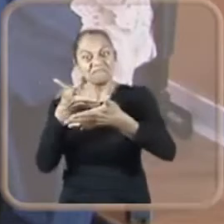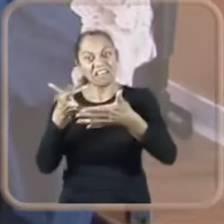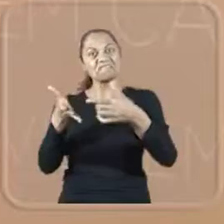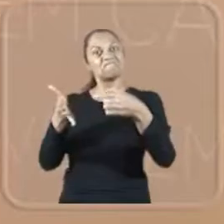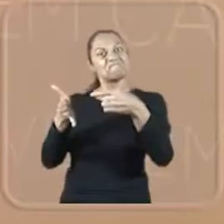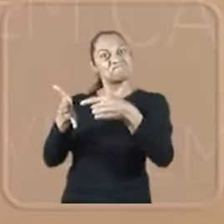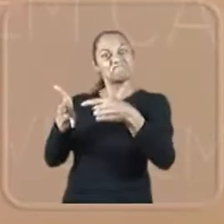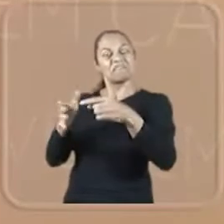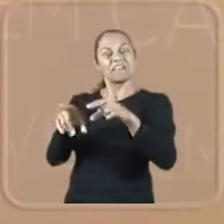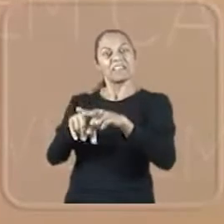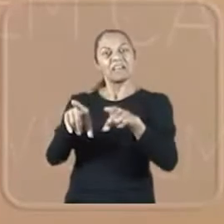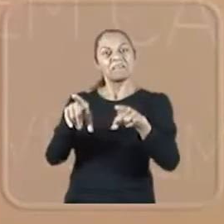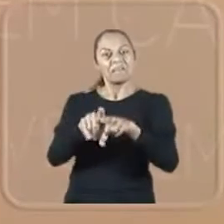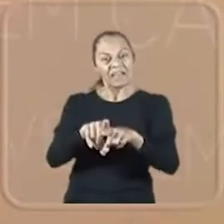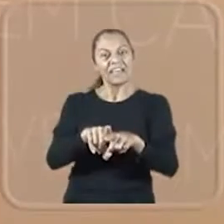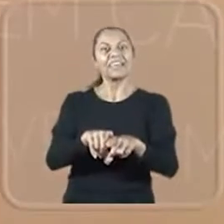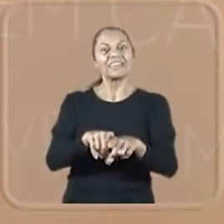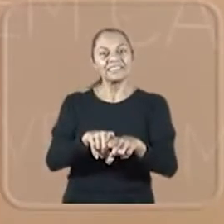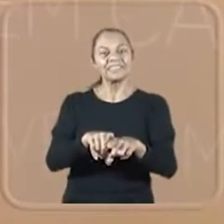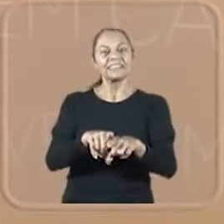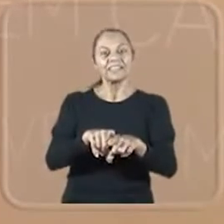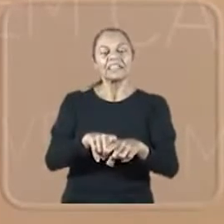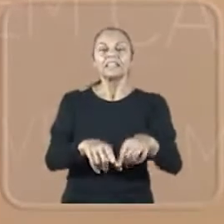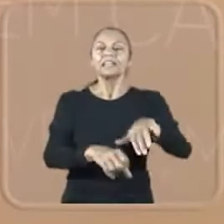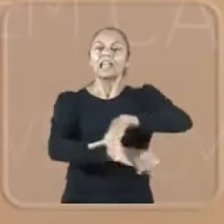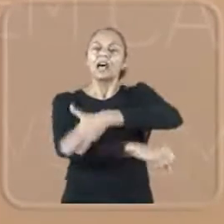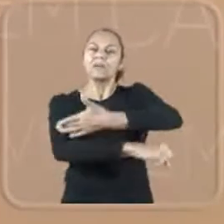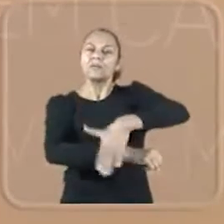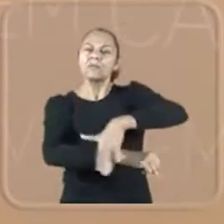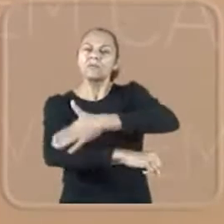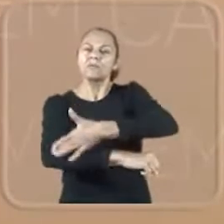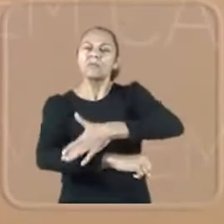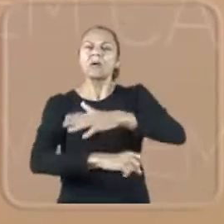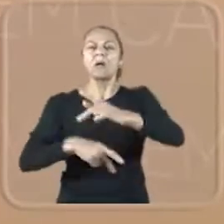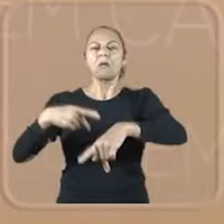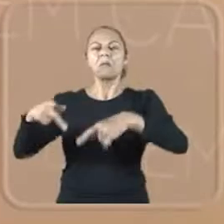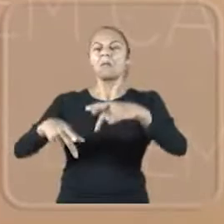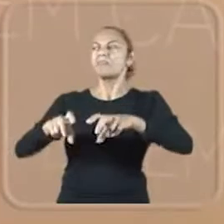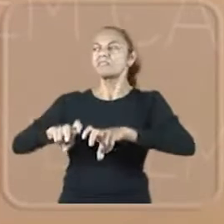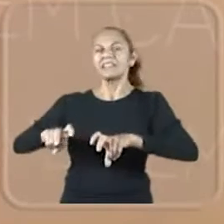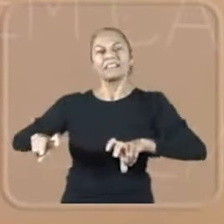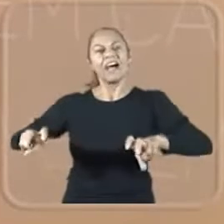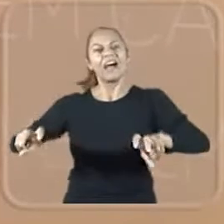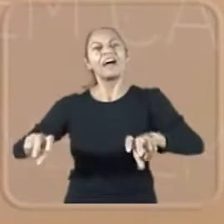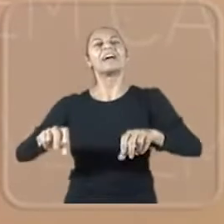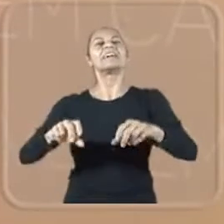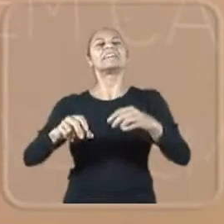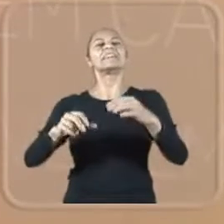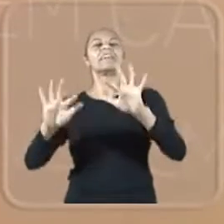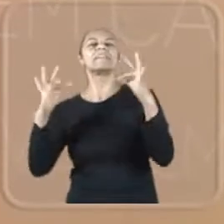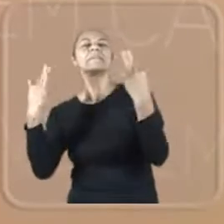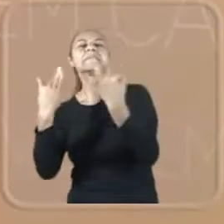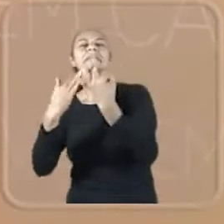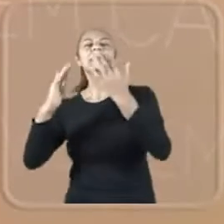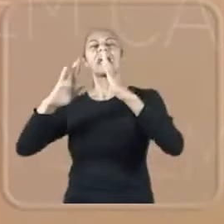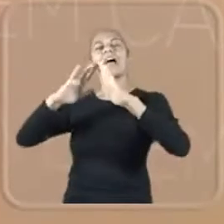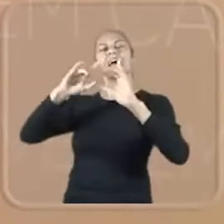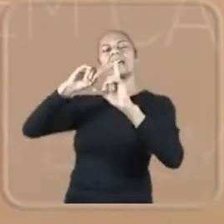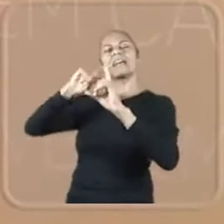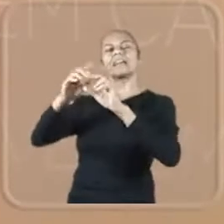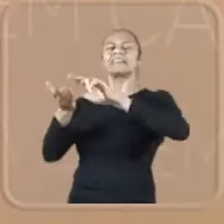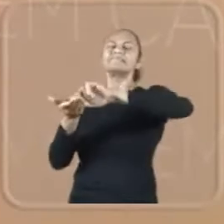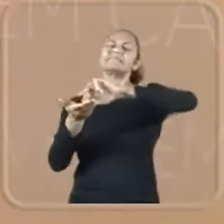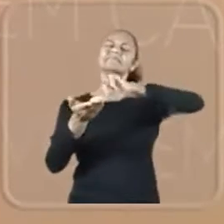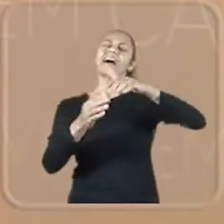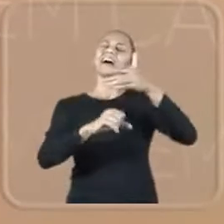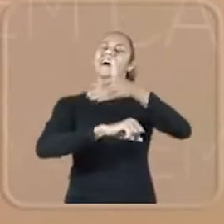fazer, com população de rua, sentado na calçada, no meio da rua, com as famílias, nas igrejas.